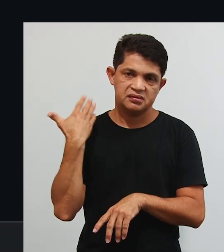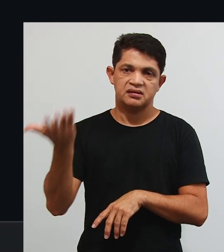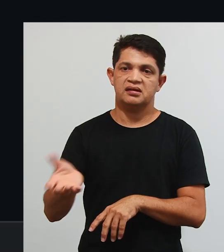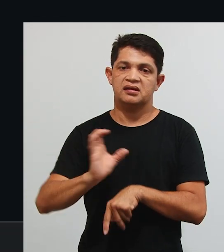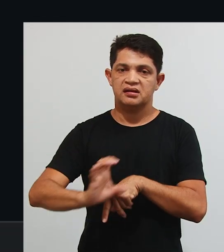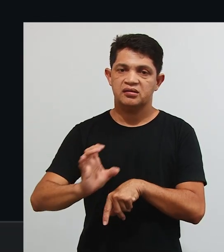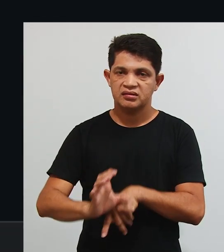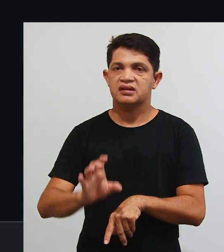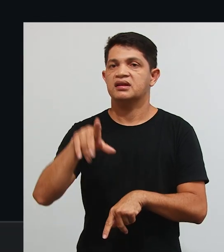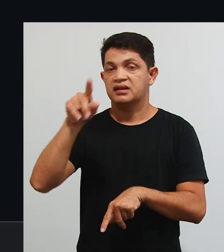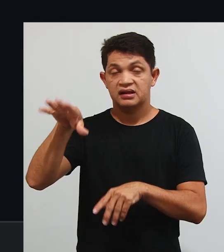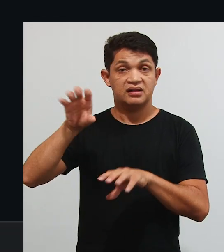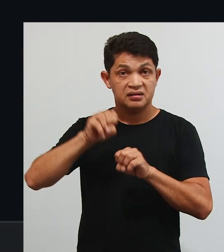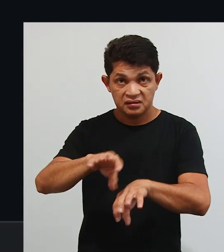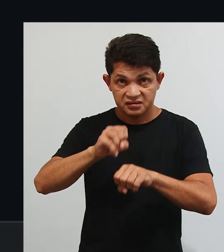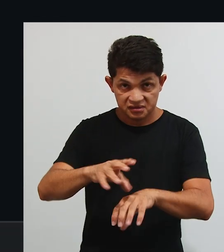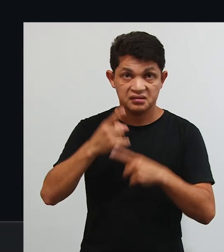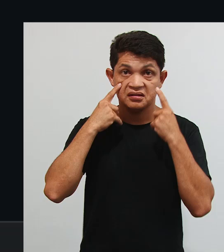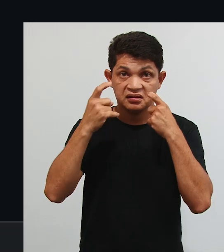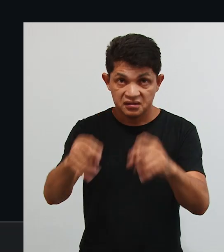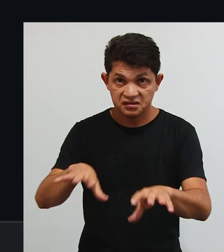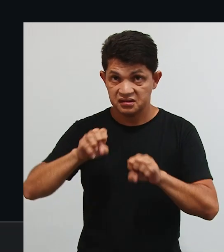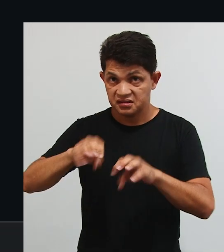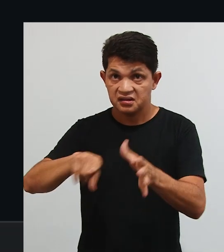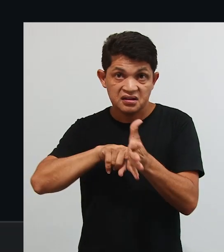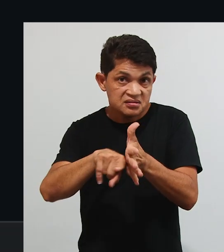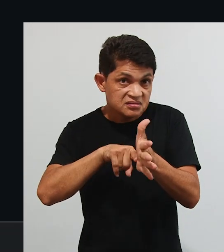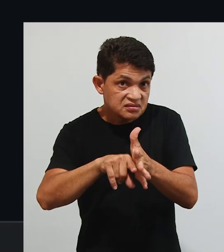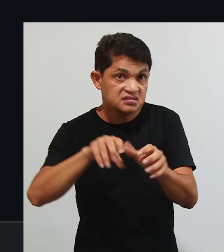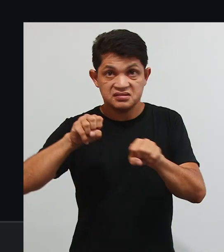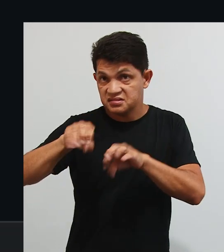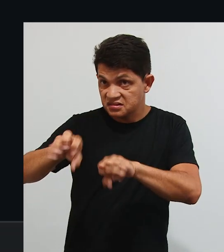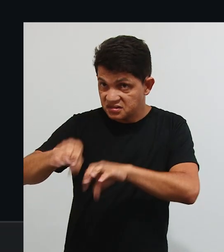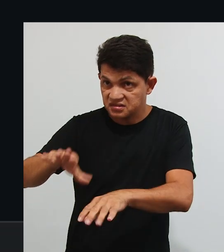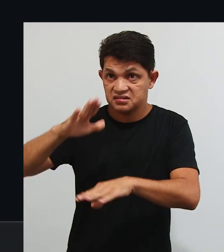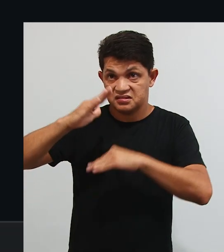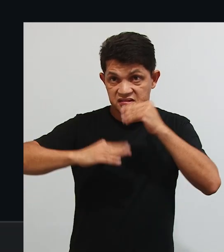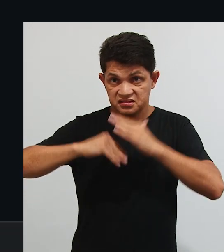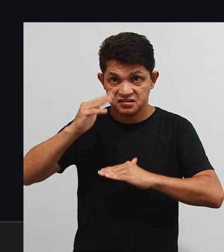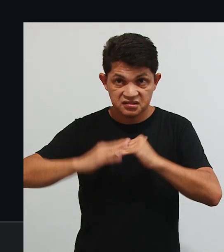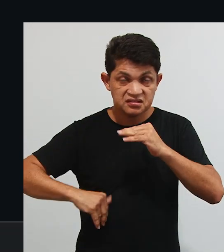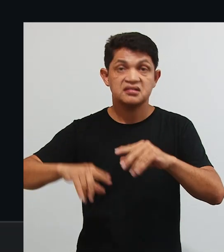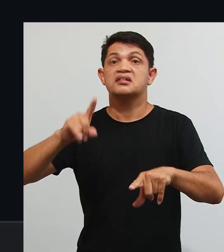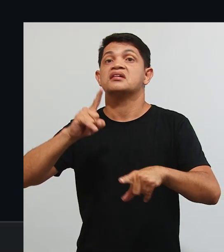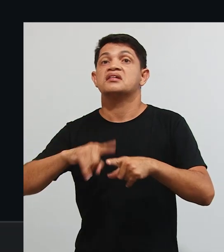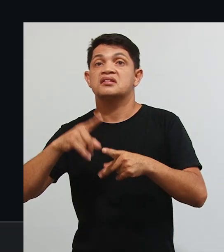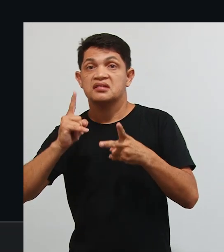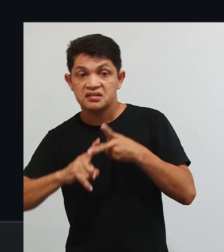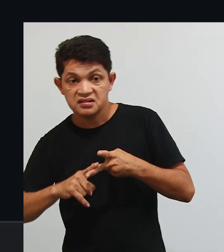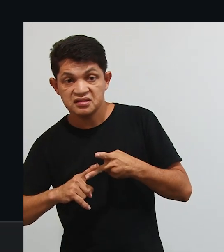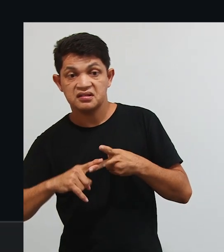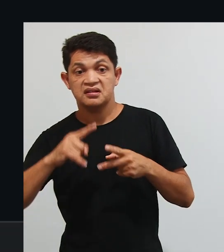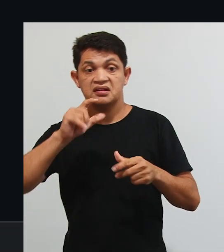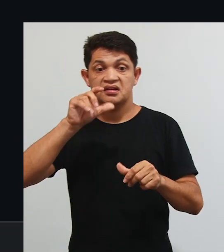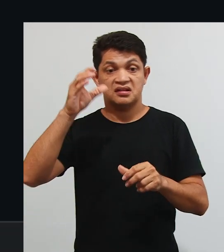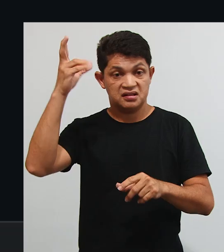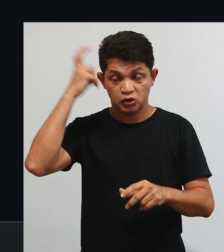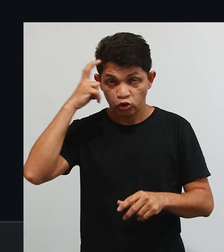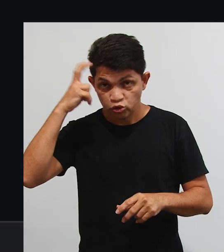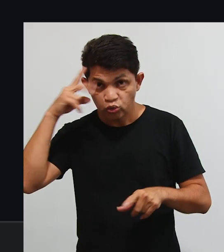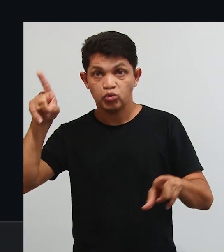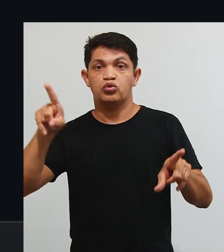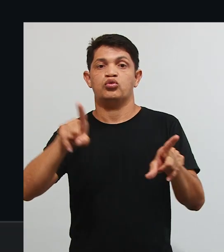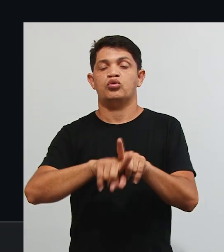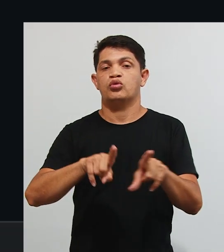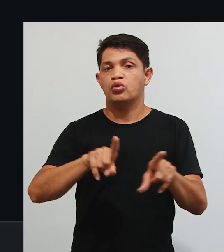e as áreas que ela tem interesse de investigar são educação e práticas pedagógicas e